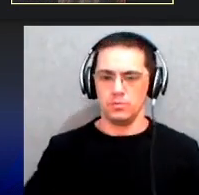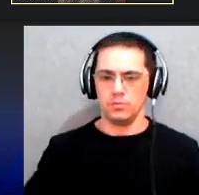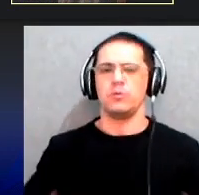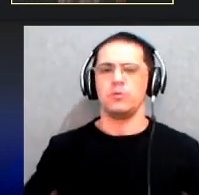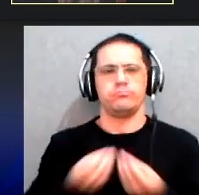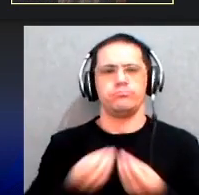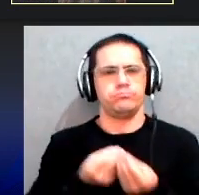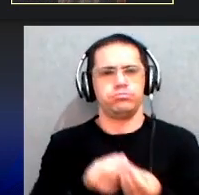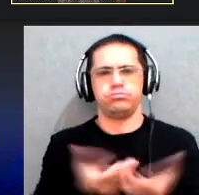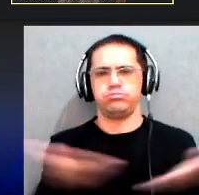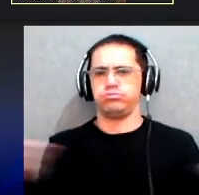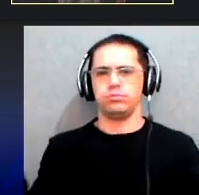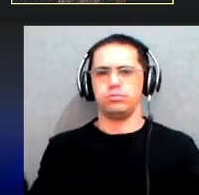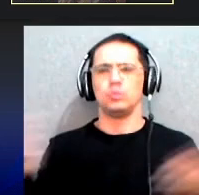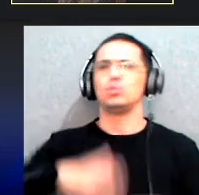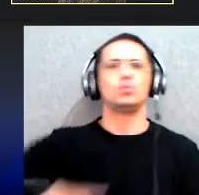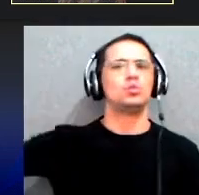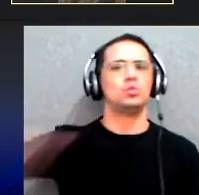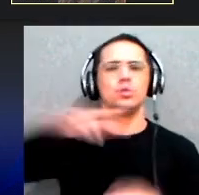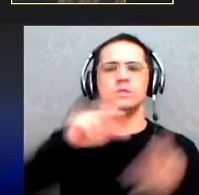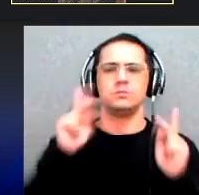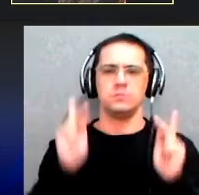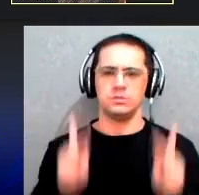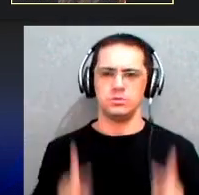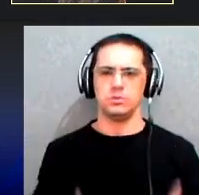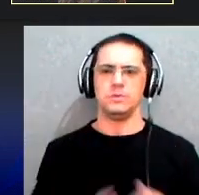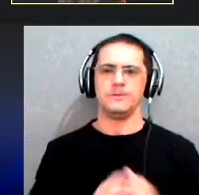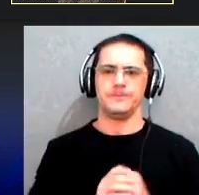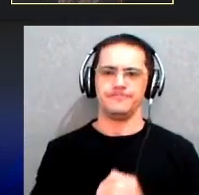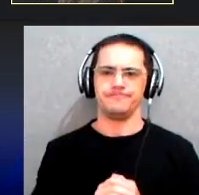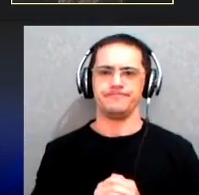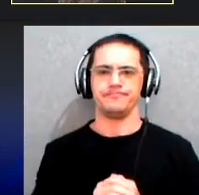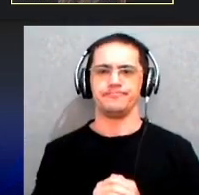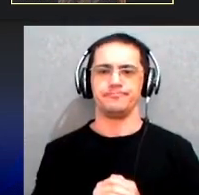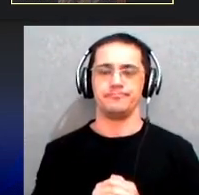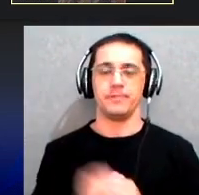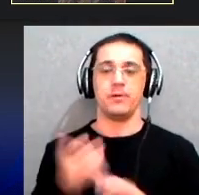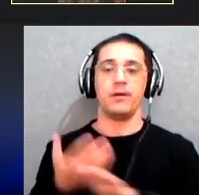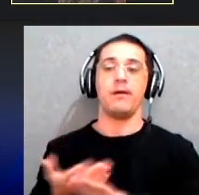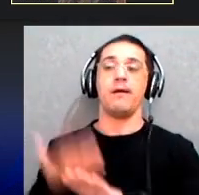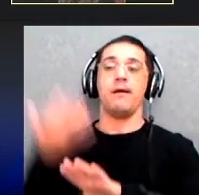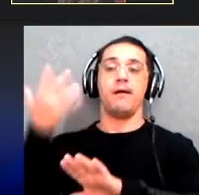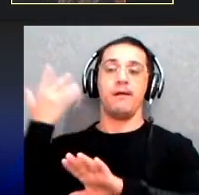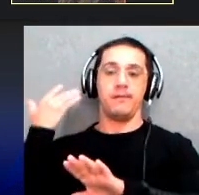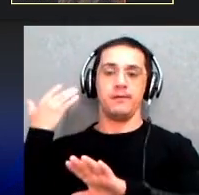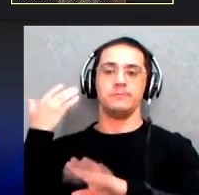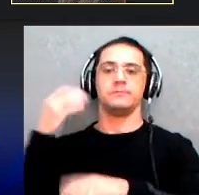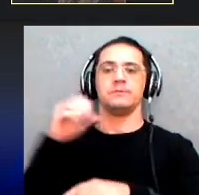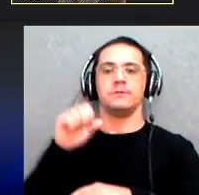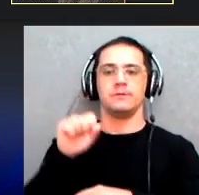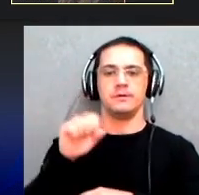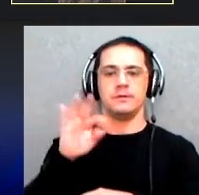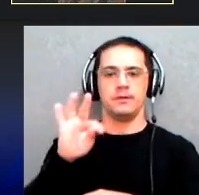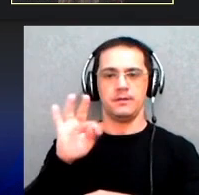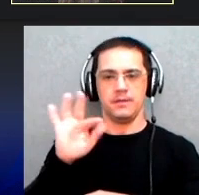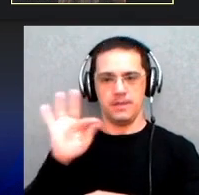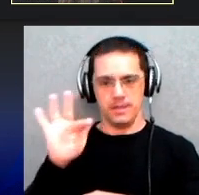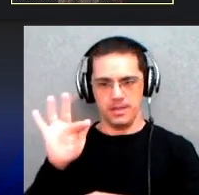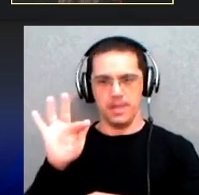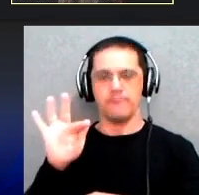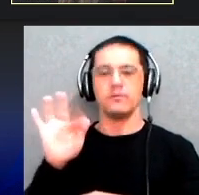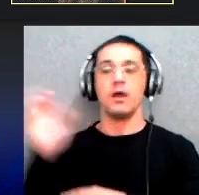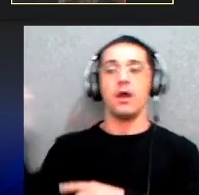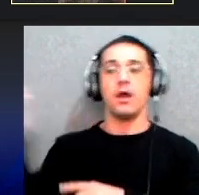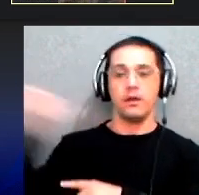coletiva. Portanto, nas linhas do que já foi dito, inclusive, pelo Supremo Tribunal Federal, nós somos